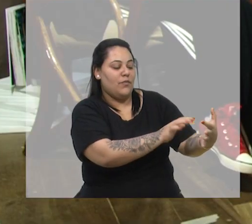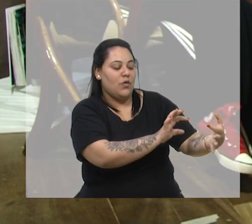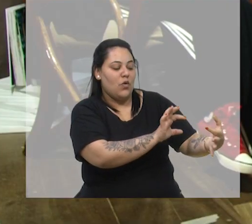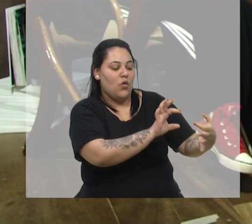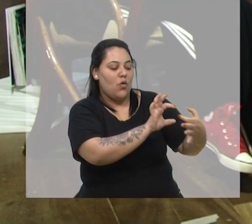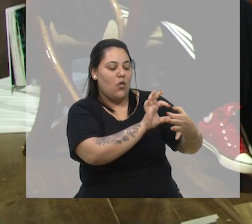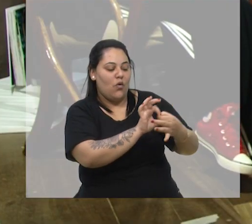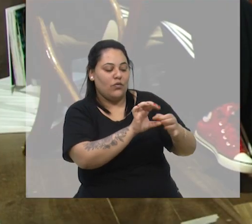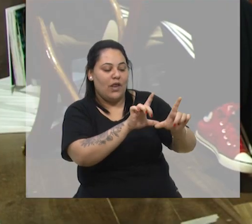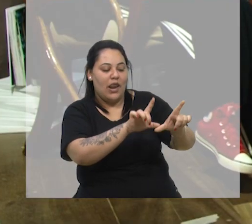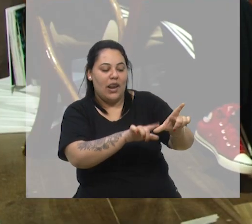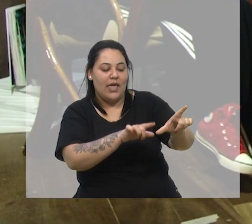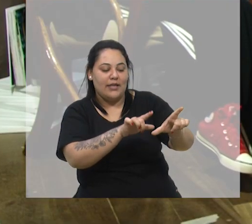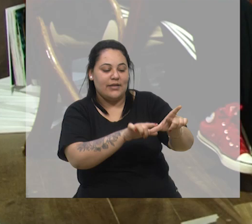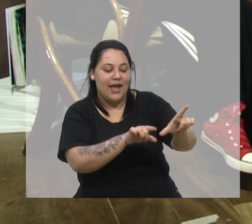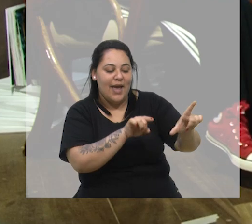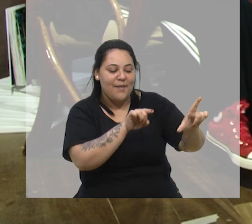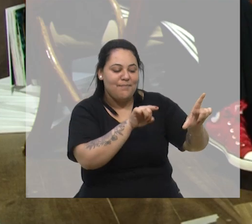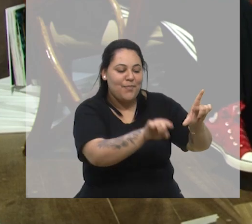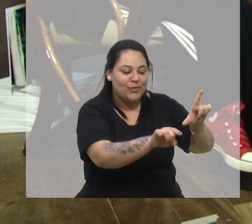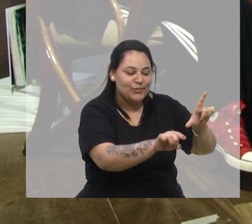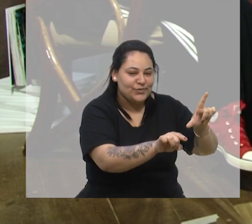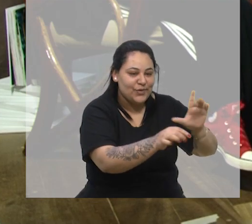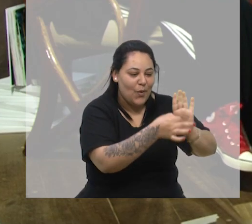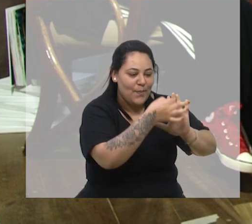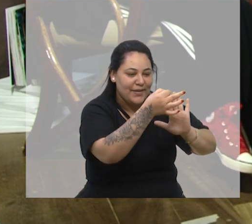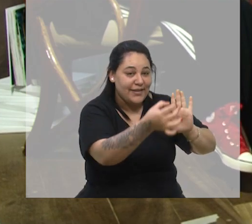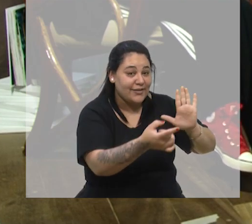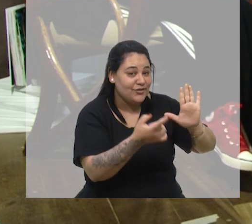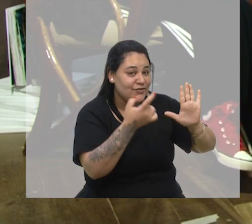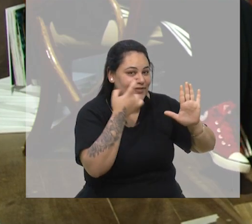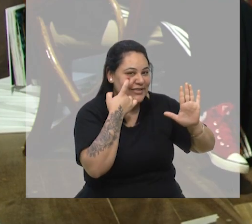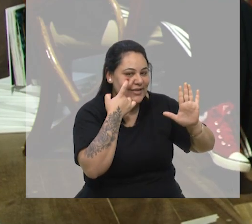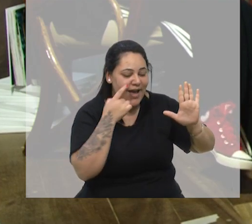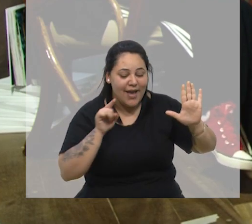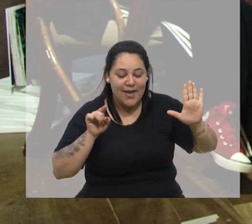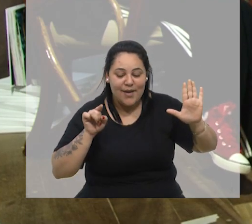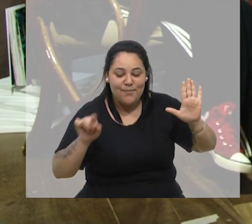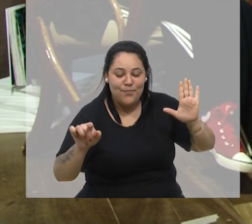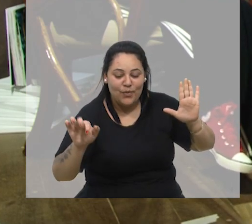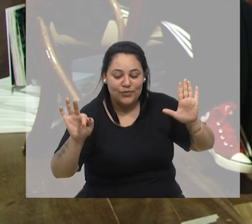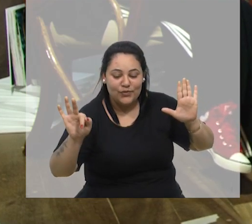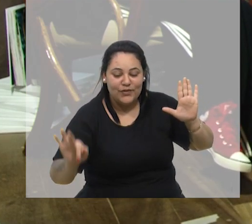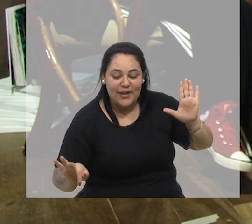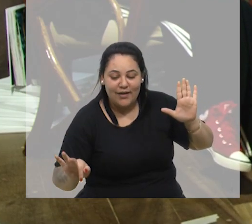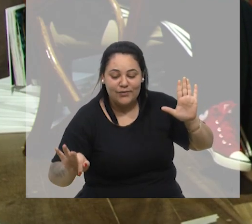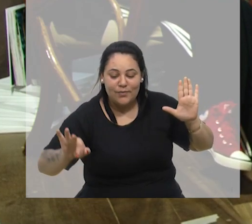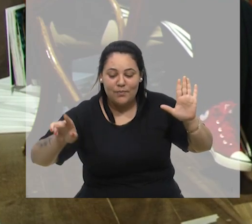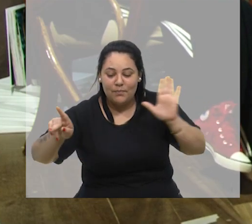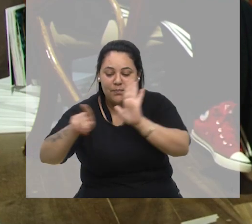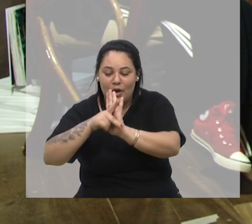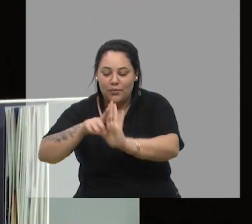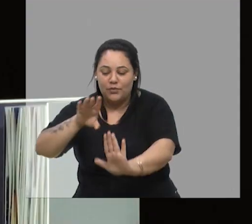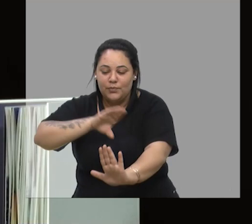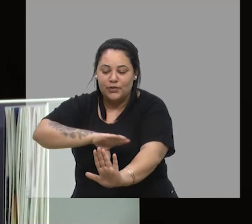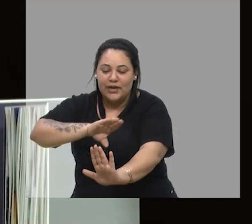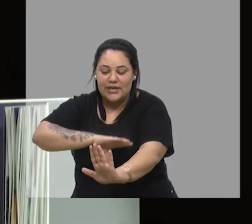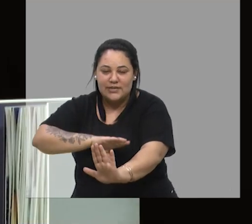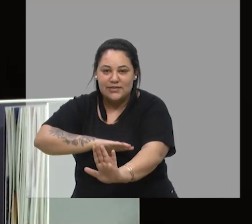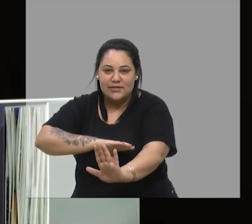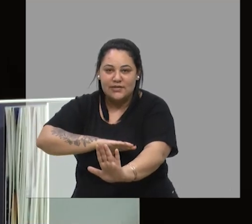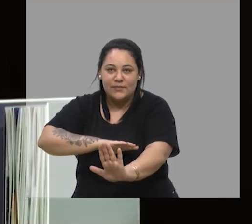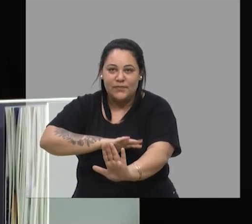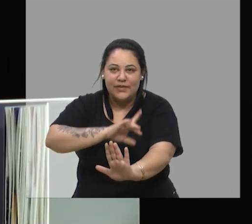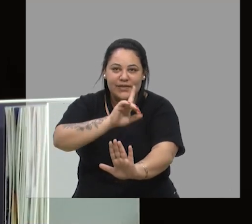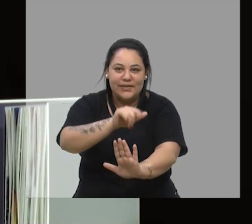E na letra a gente fala que o livro é um encontro de letras e pontos de vista e pontos